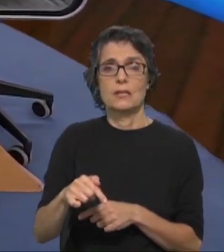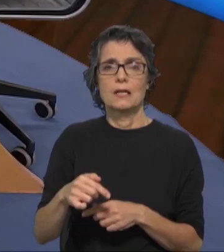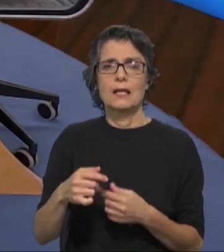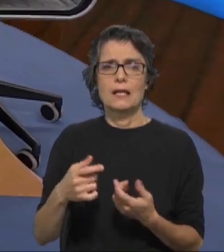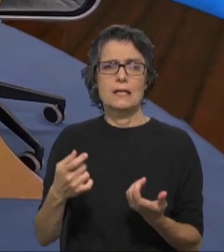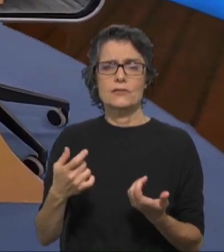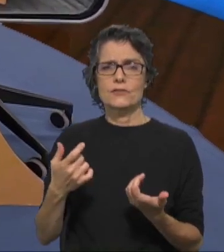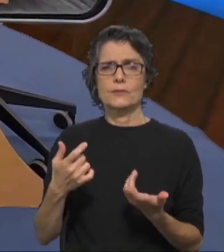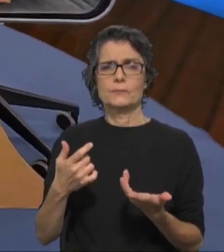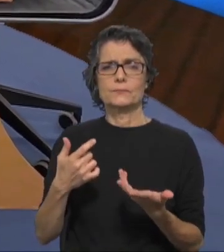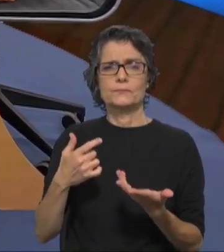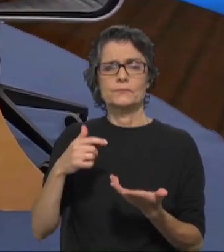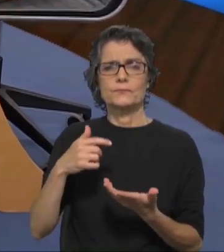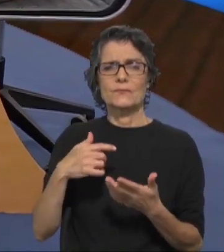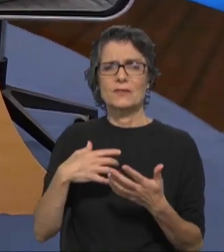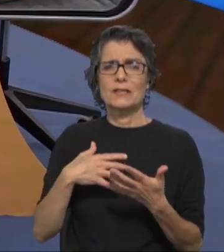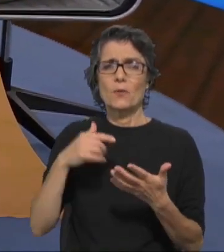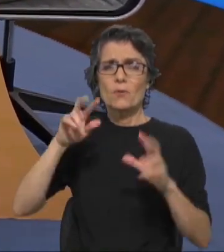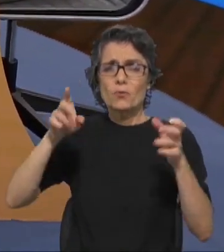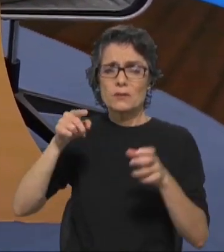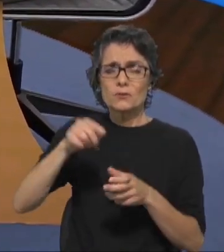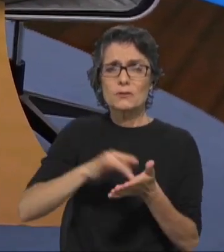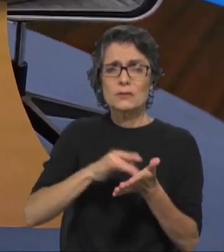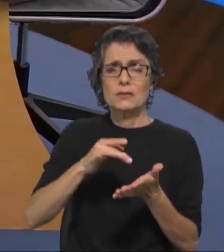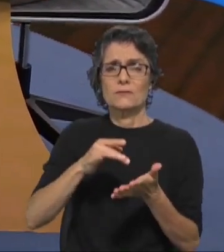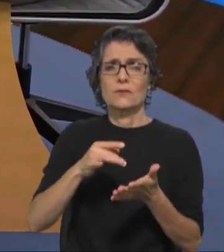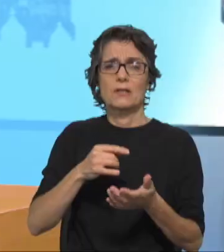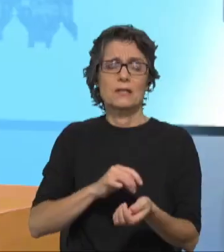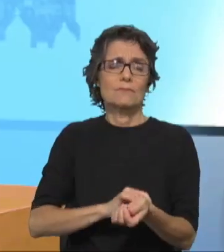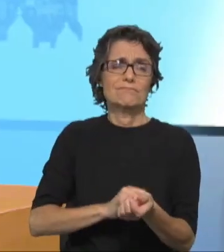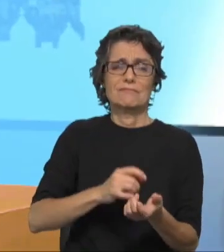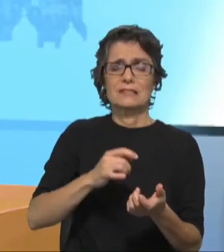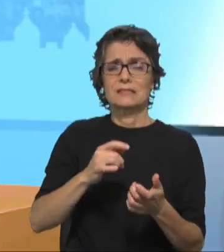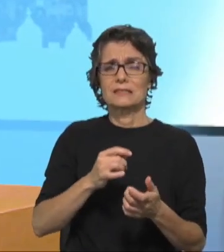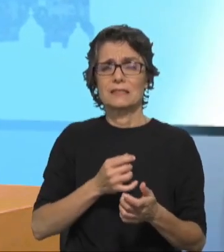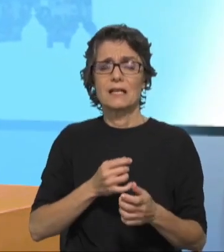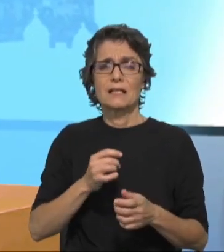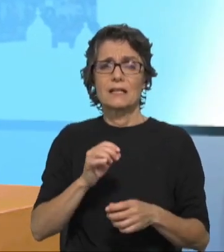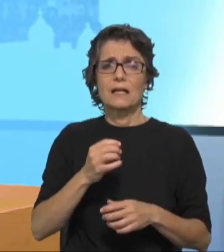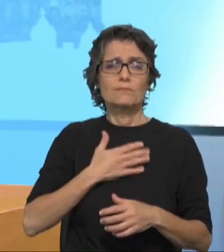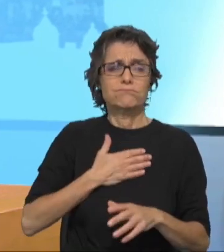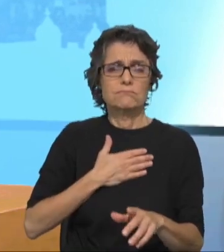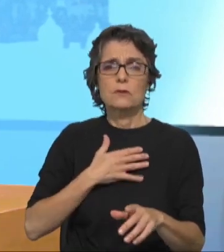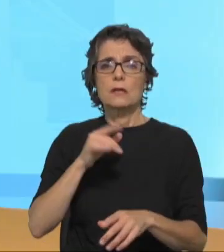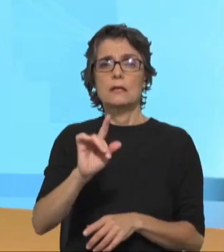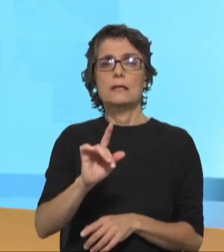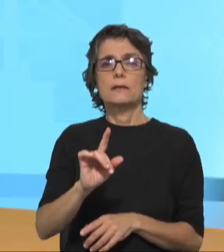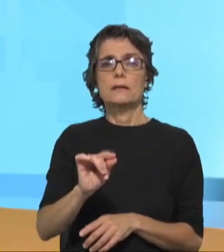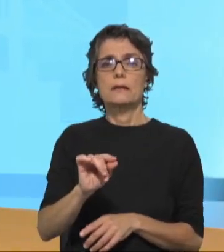No caso, o título é Não amo os racistas amadores, mas infelizmente é obrigatório que exista. Ou como este, por exemplo,